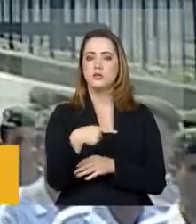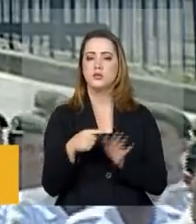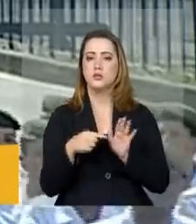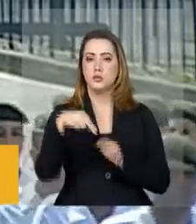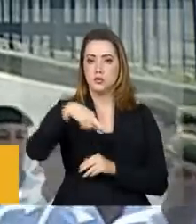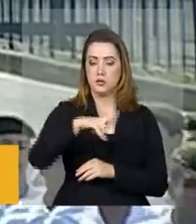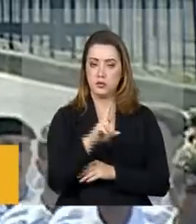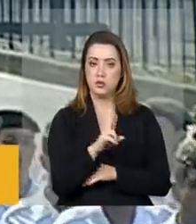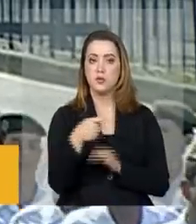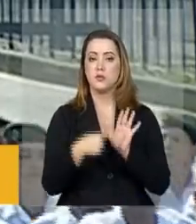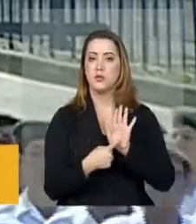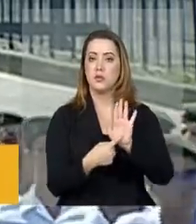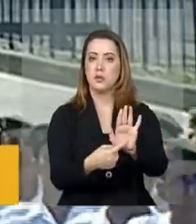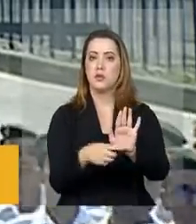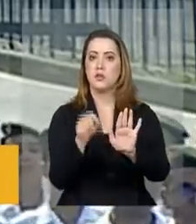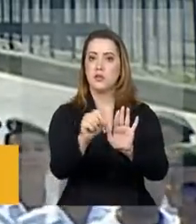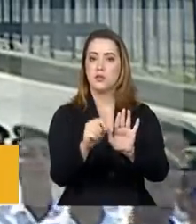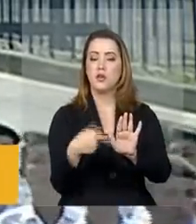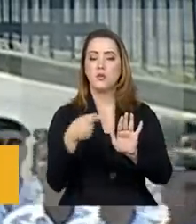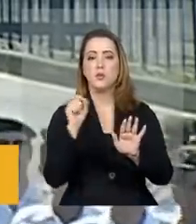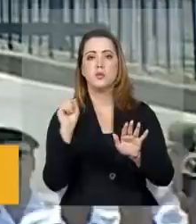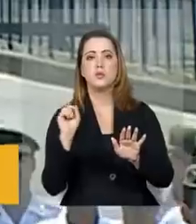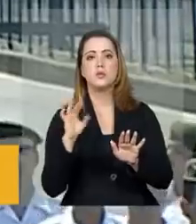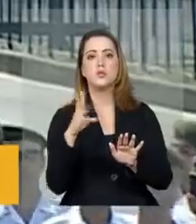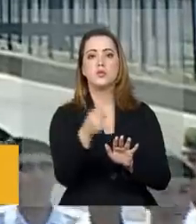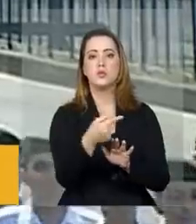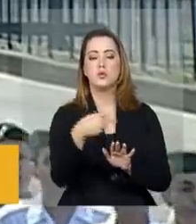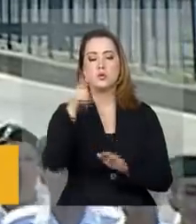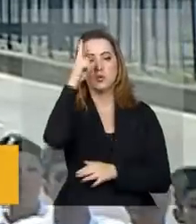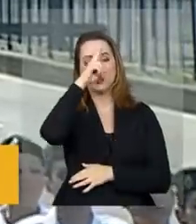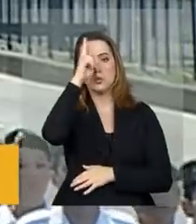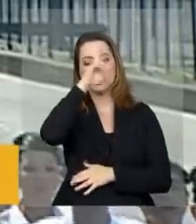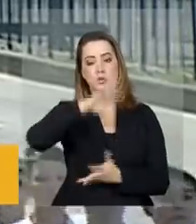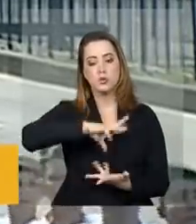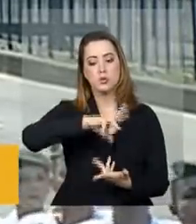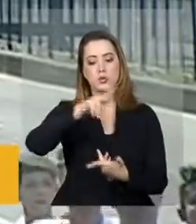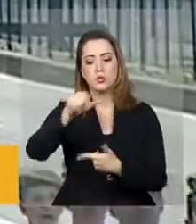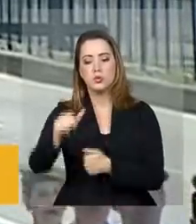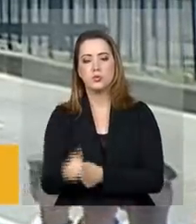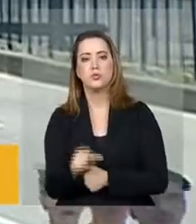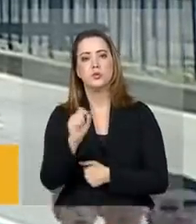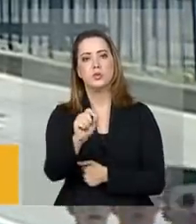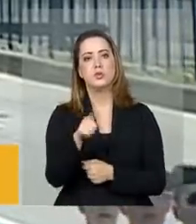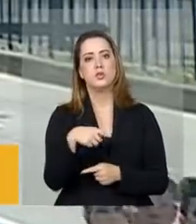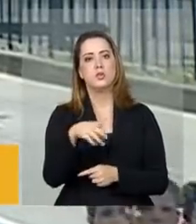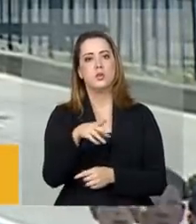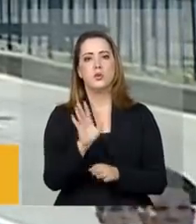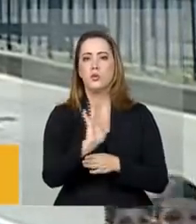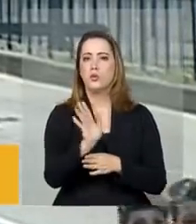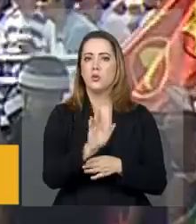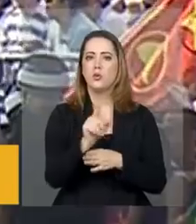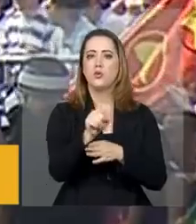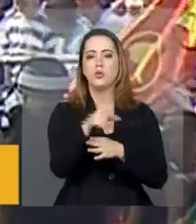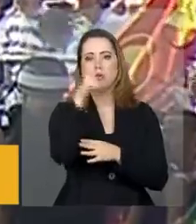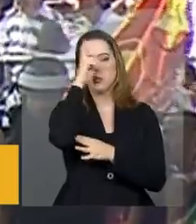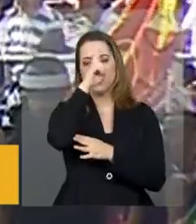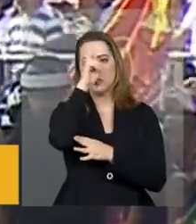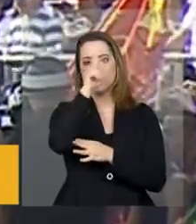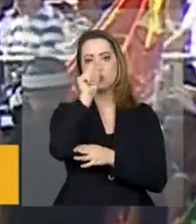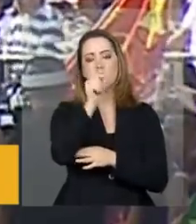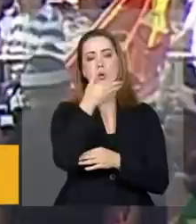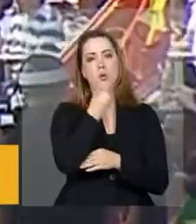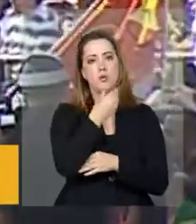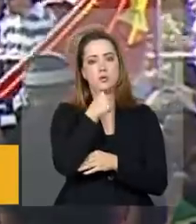o documentário com os expedicionários que fizeram história pelo mundo. O filme resgata a memória dos expedicionários, os